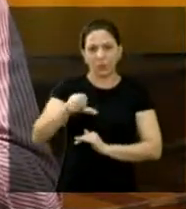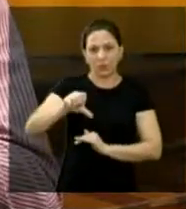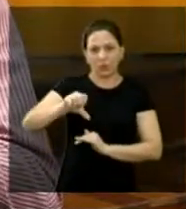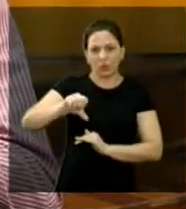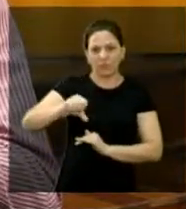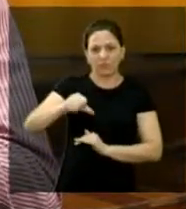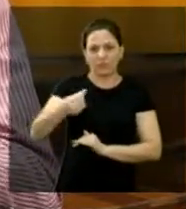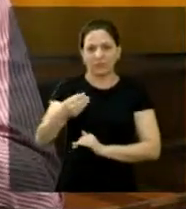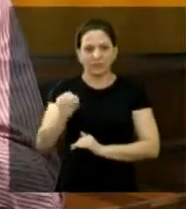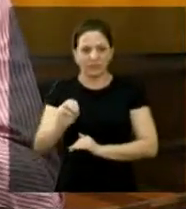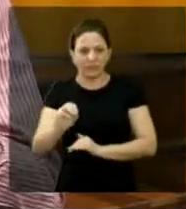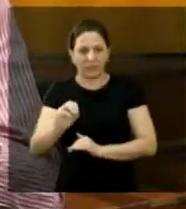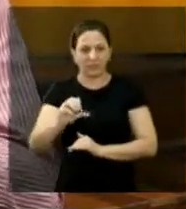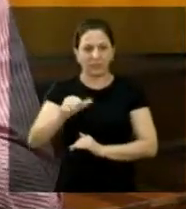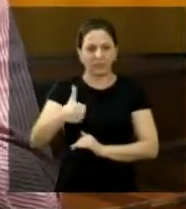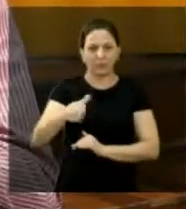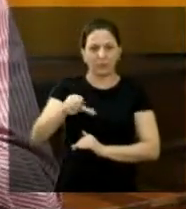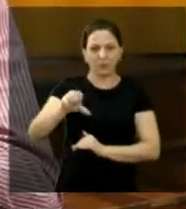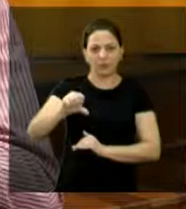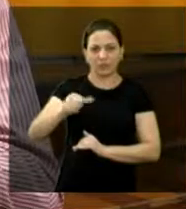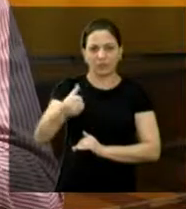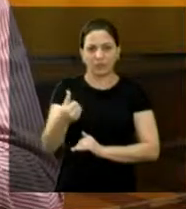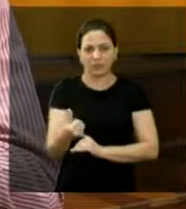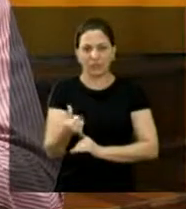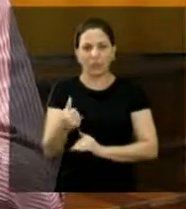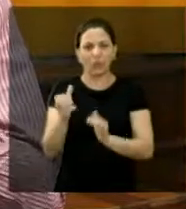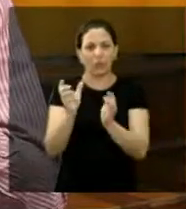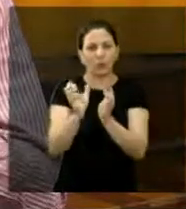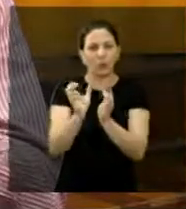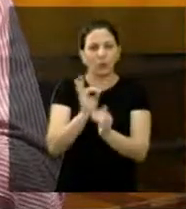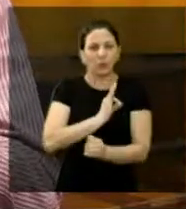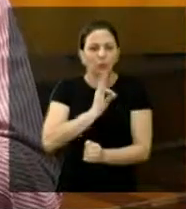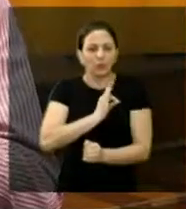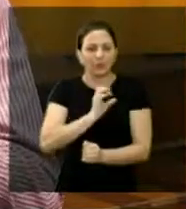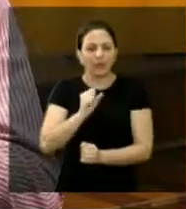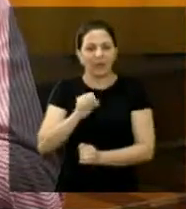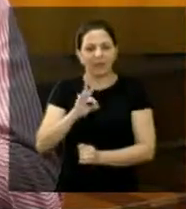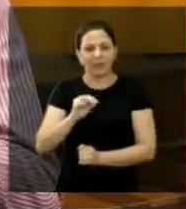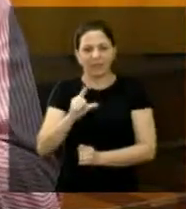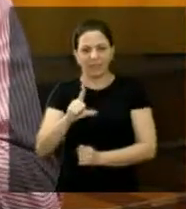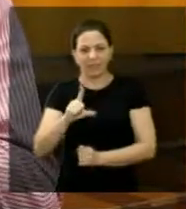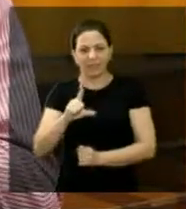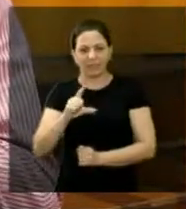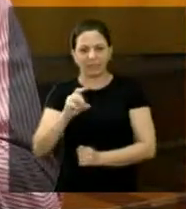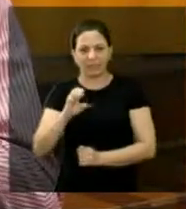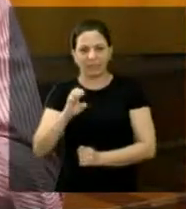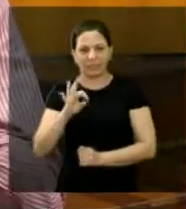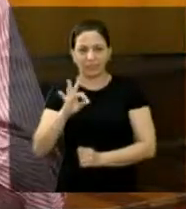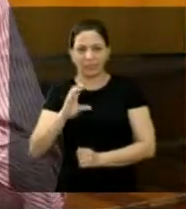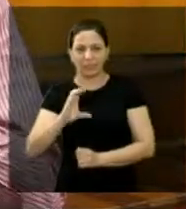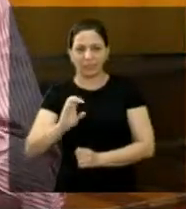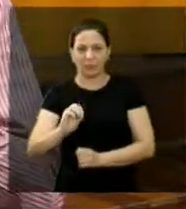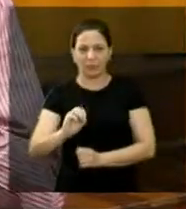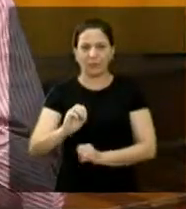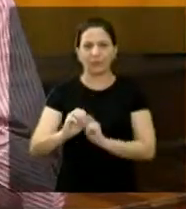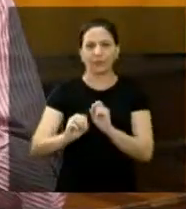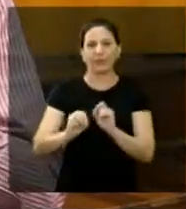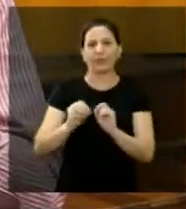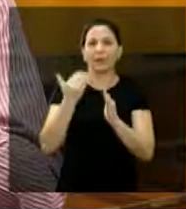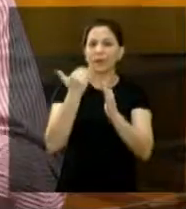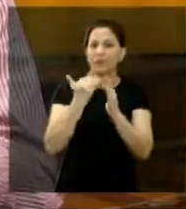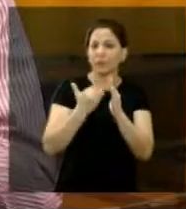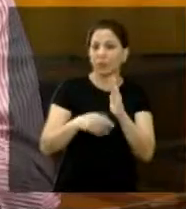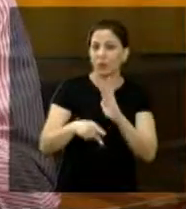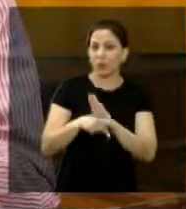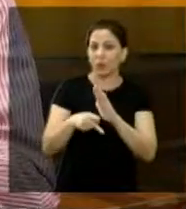tinha um time de futebol muito bom, o Colina Atlético, aí me veio à cabeça colocaram um programa esportivo